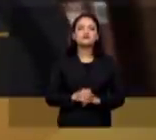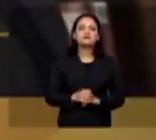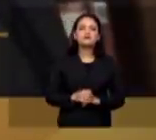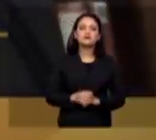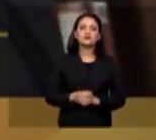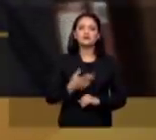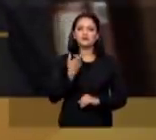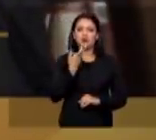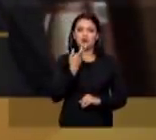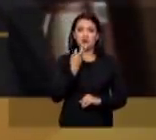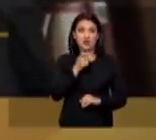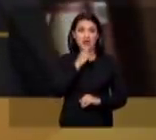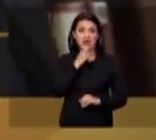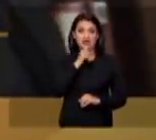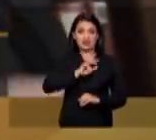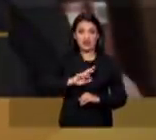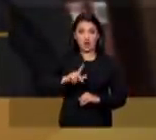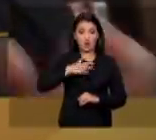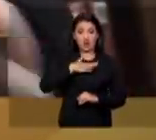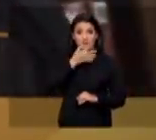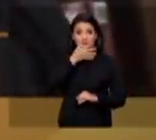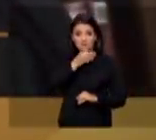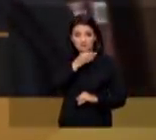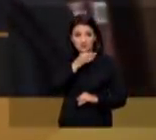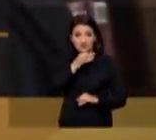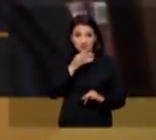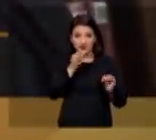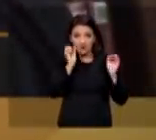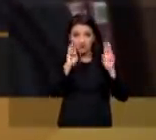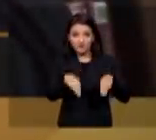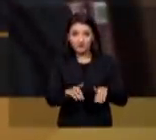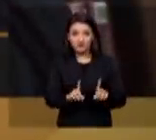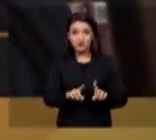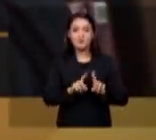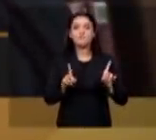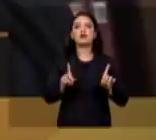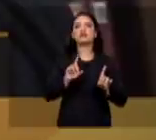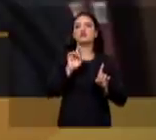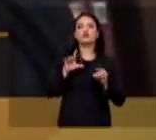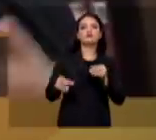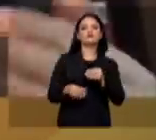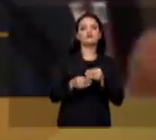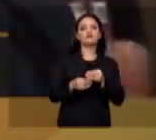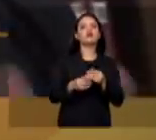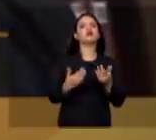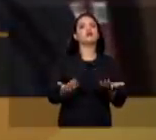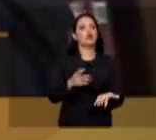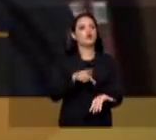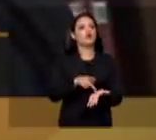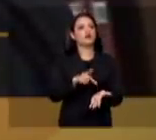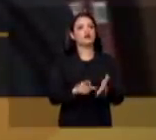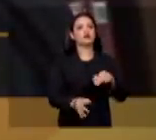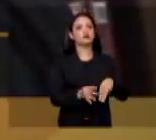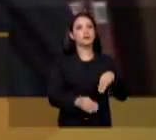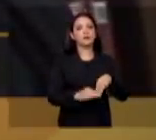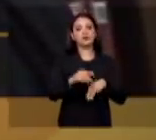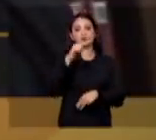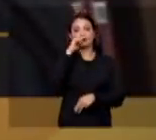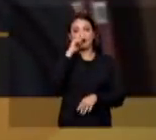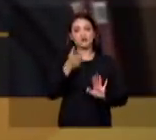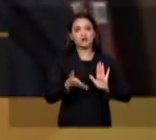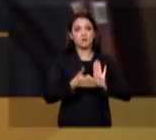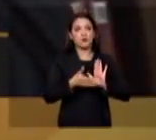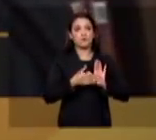parte ainda nessa questão, Ricardo, que é importante. Quer dizer, o ministro Fachin realmente propôs que os processos fossem